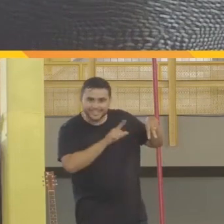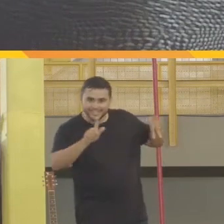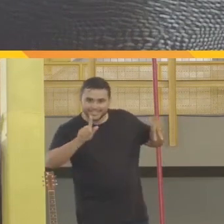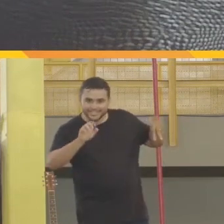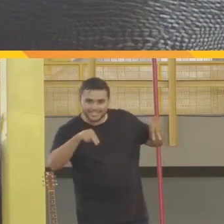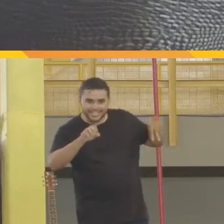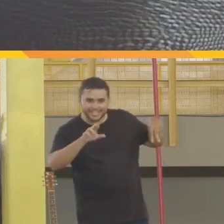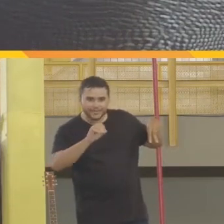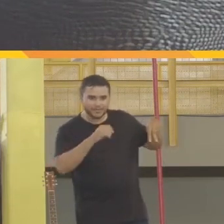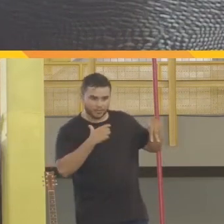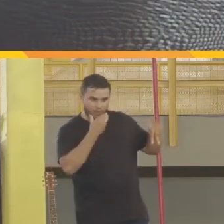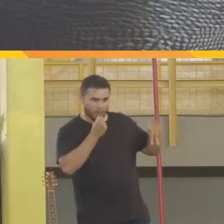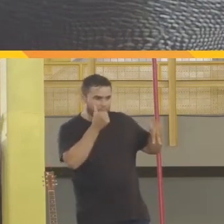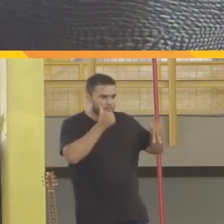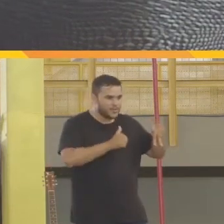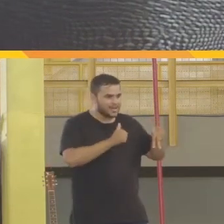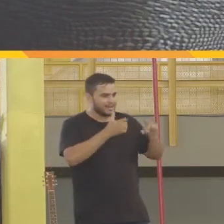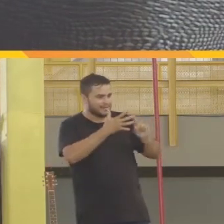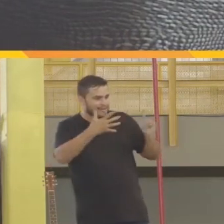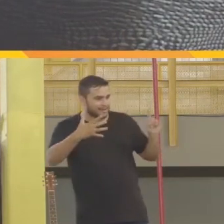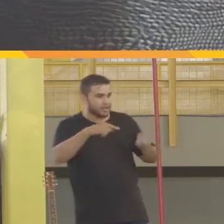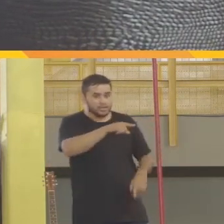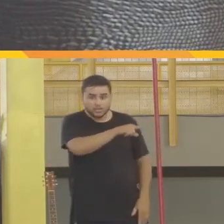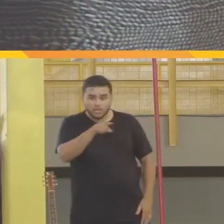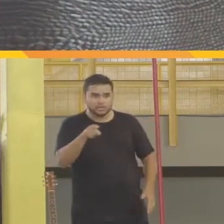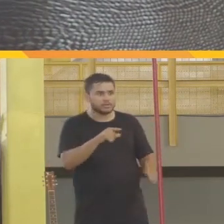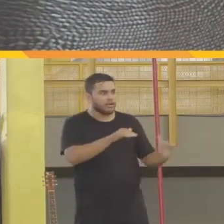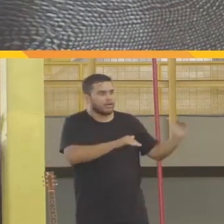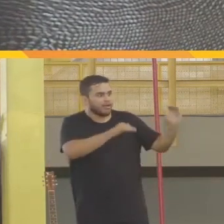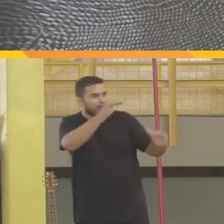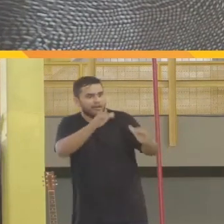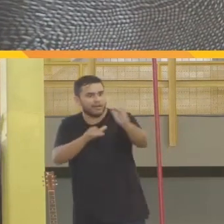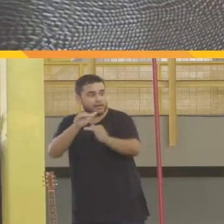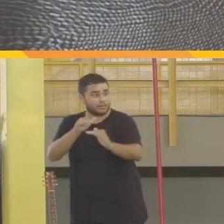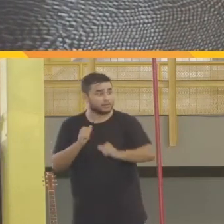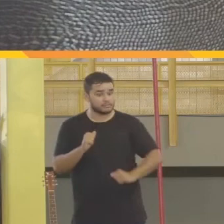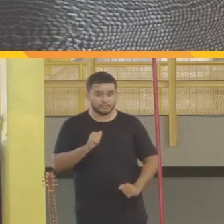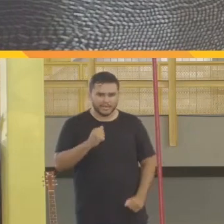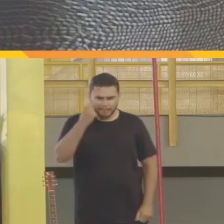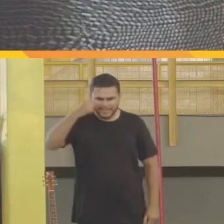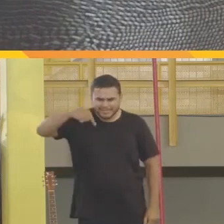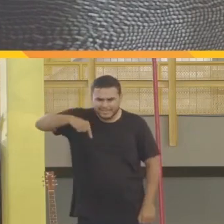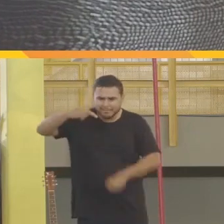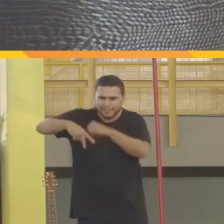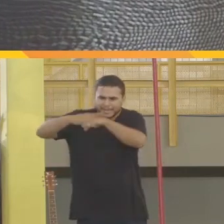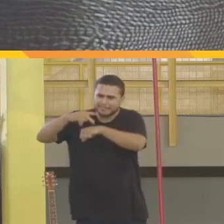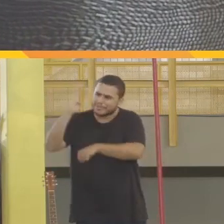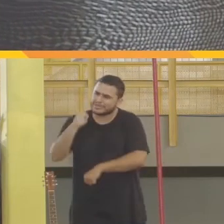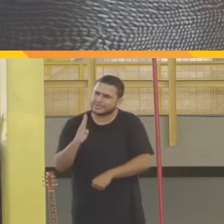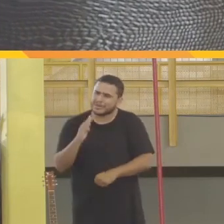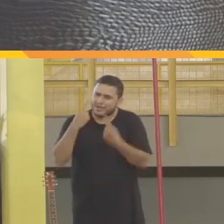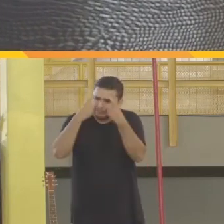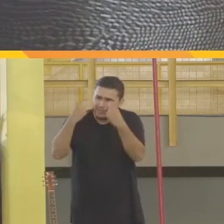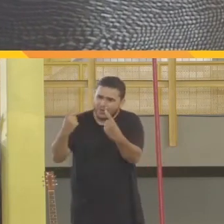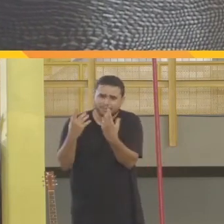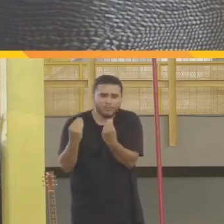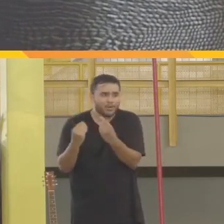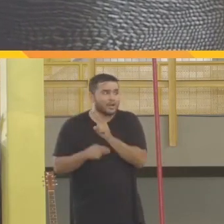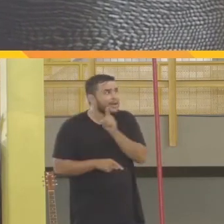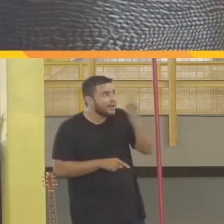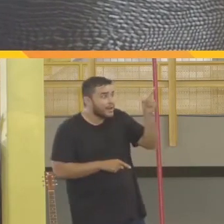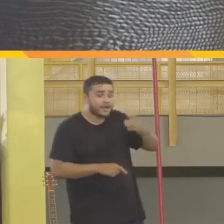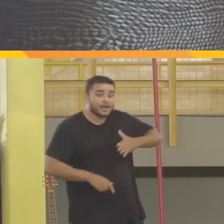nós somos comparáveis? Nós somos comparados aos países árabes. Nós